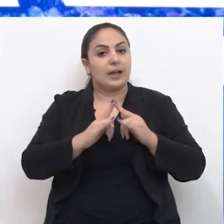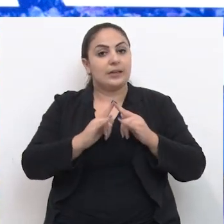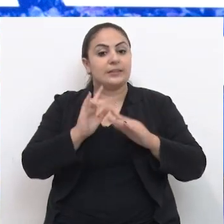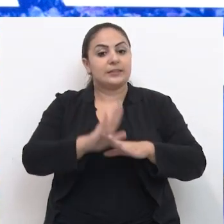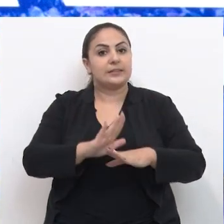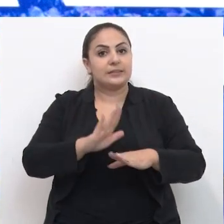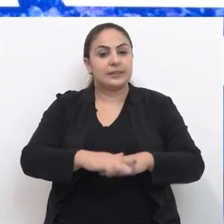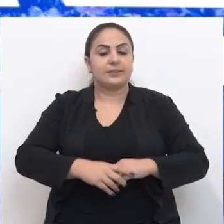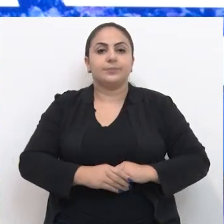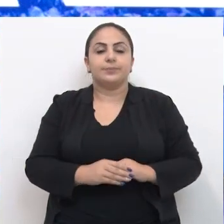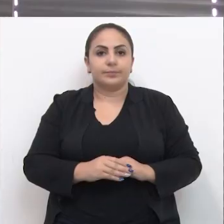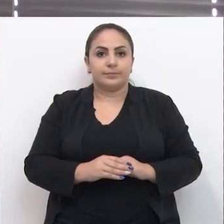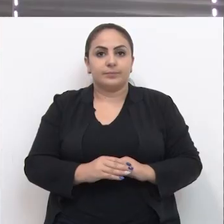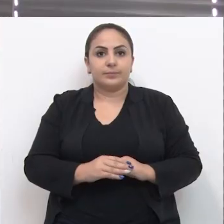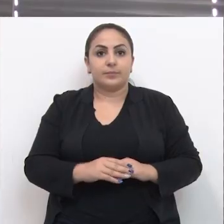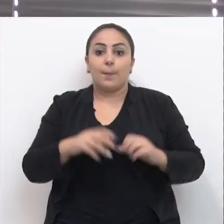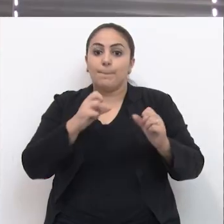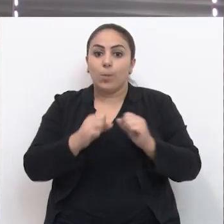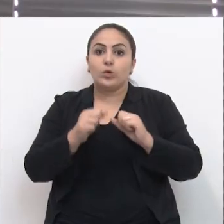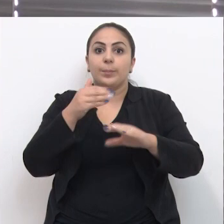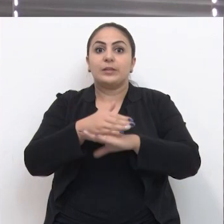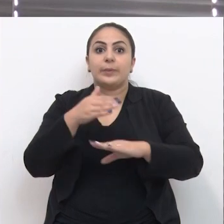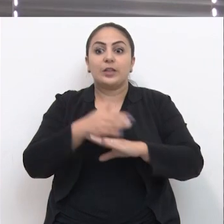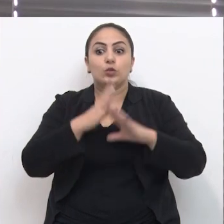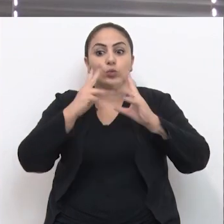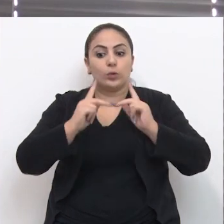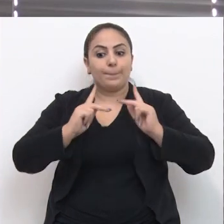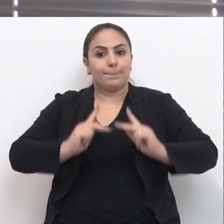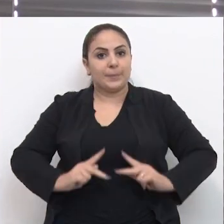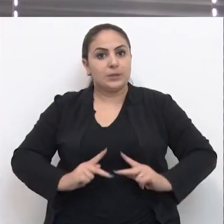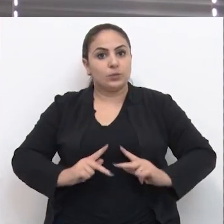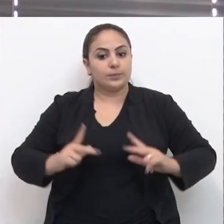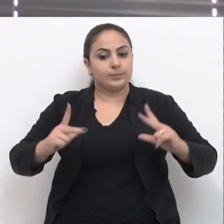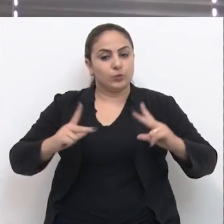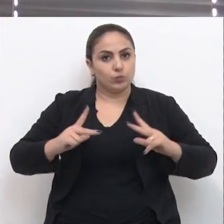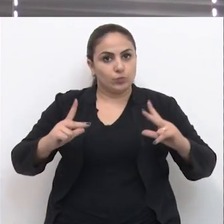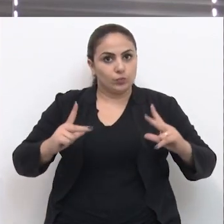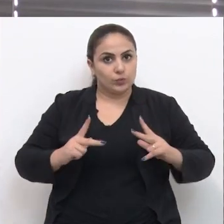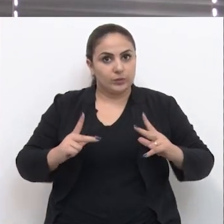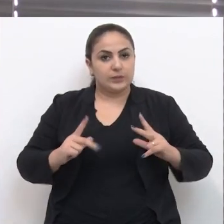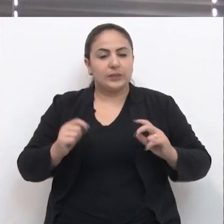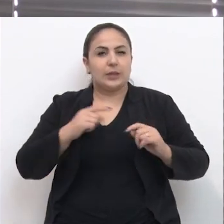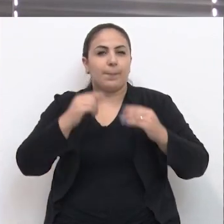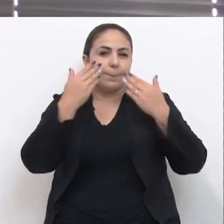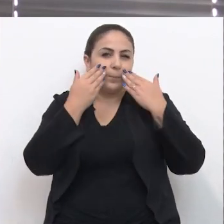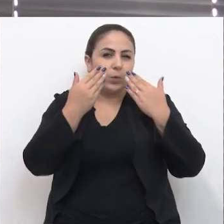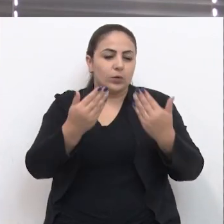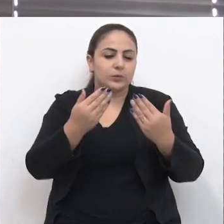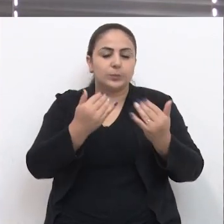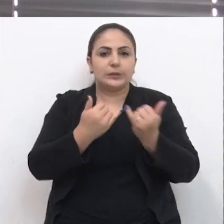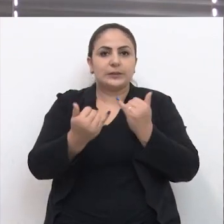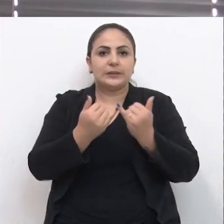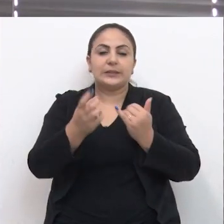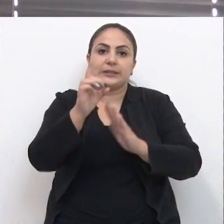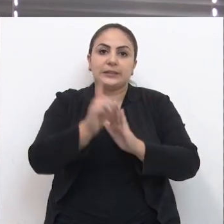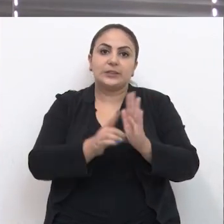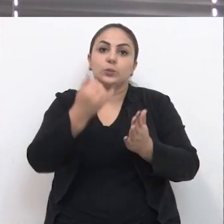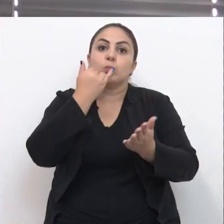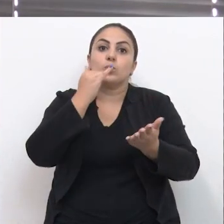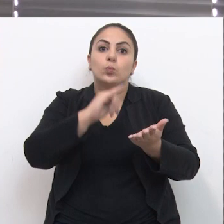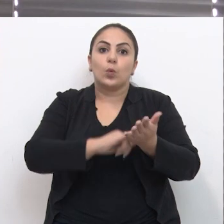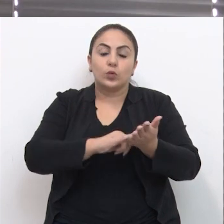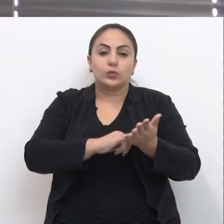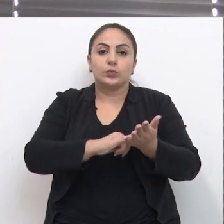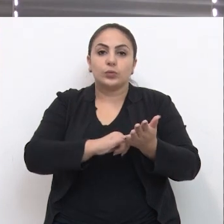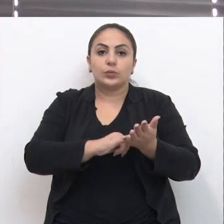entidades assistenciais. Quem pode participar são todas aquelas pessoas físicas que apresentem declaração de imposto